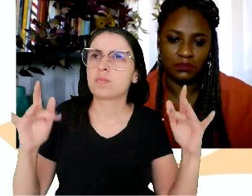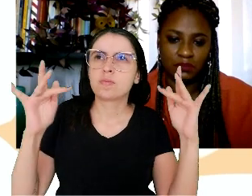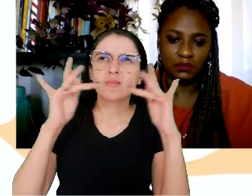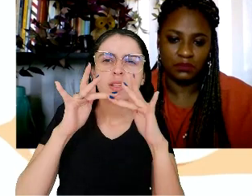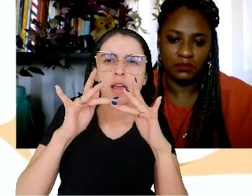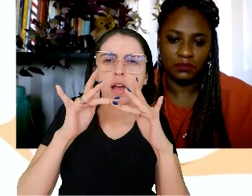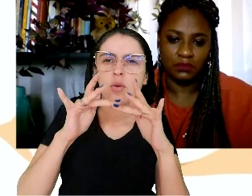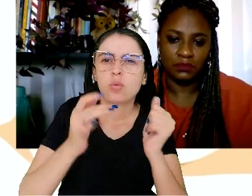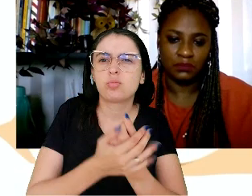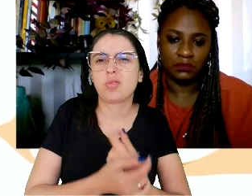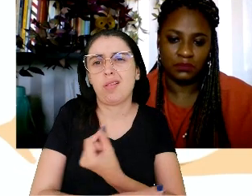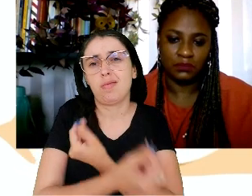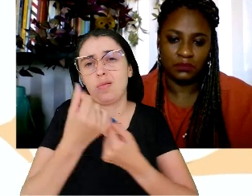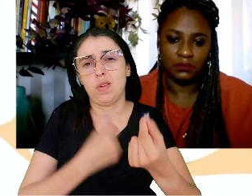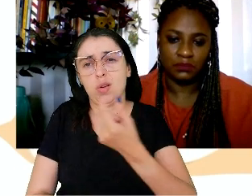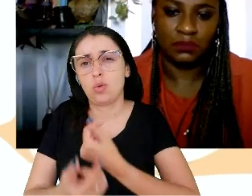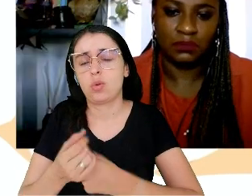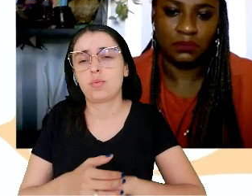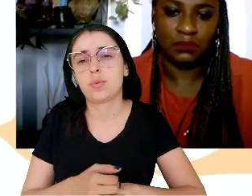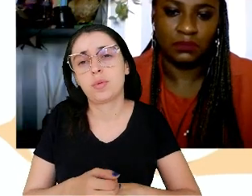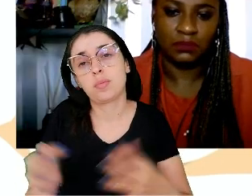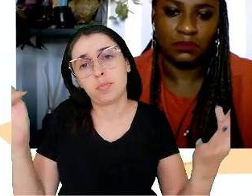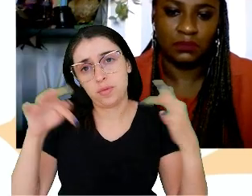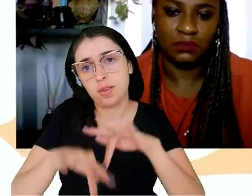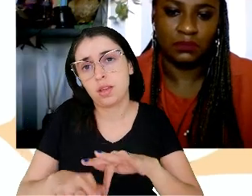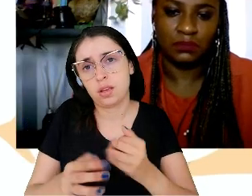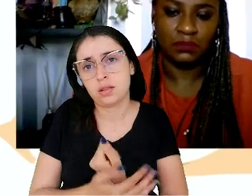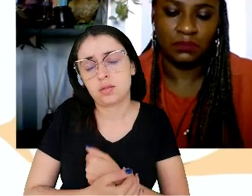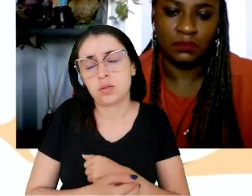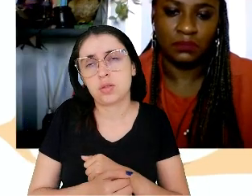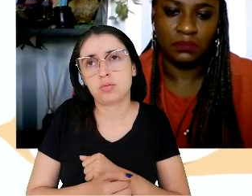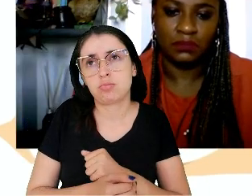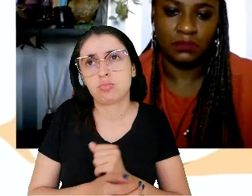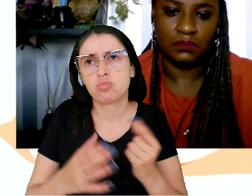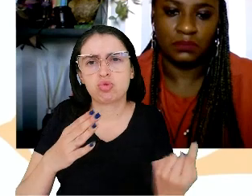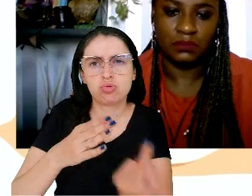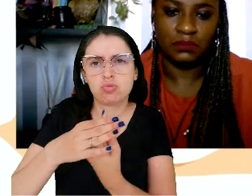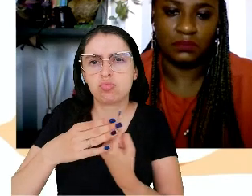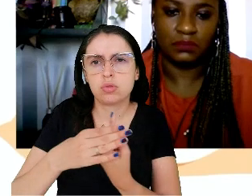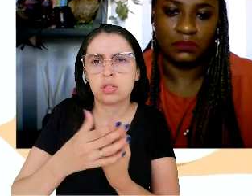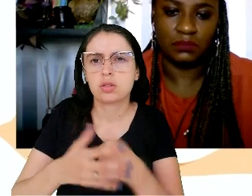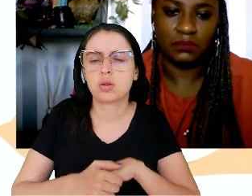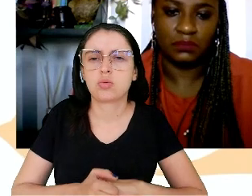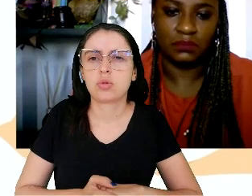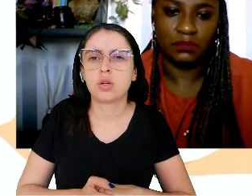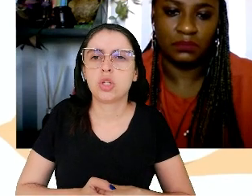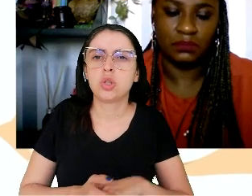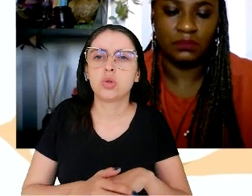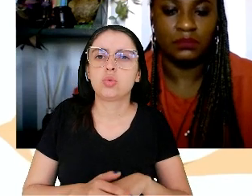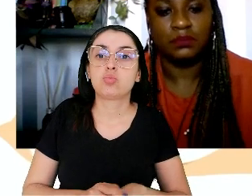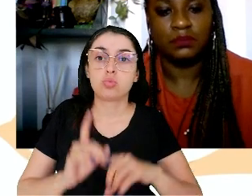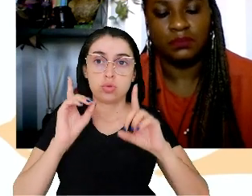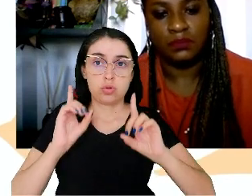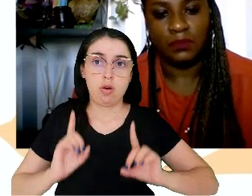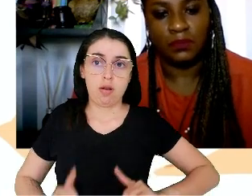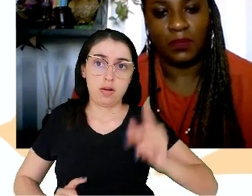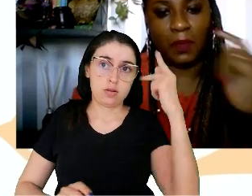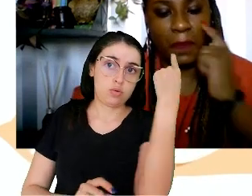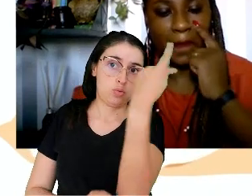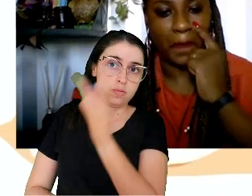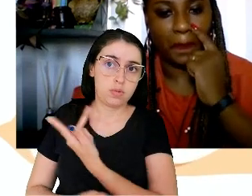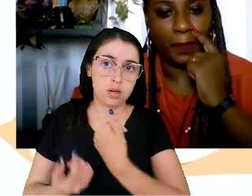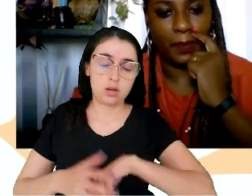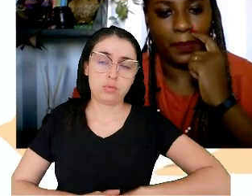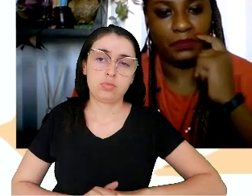impacto econômico e, por fim, o que esse isolamento implica em questão de direitos humanos e